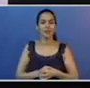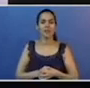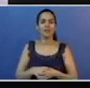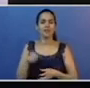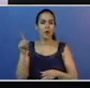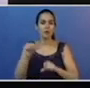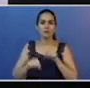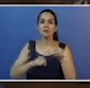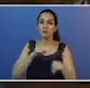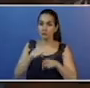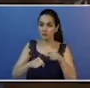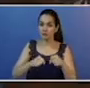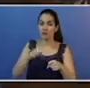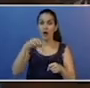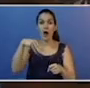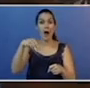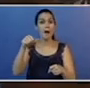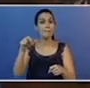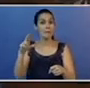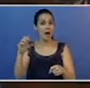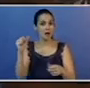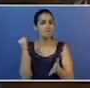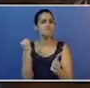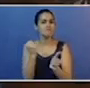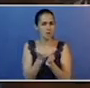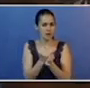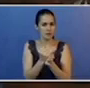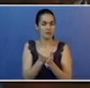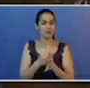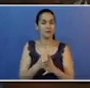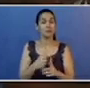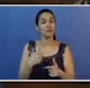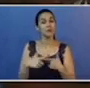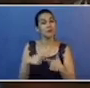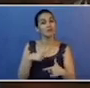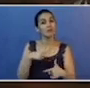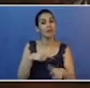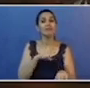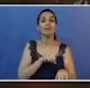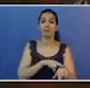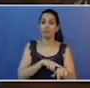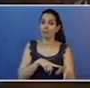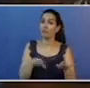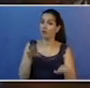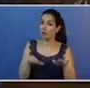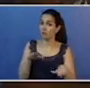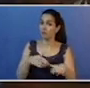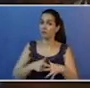que o ciclismo é considerado um esporte de marca, feito em cima de tempo, em cima de cronometração.